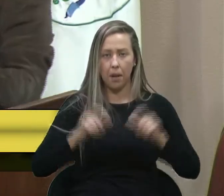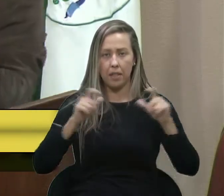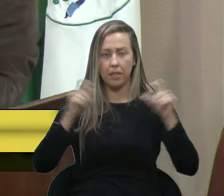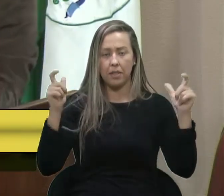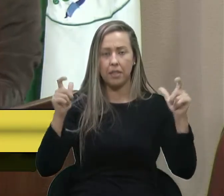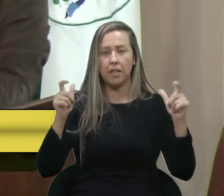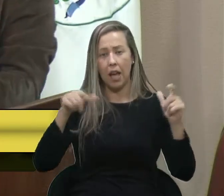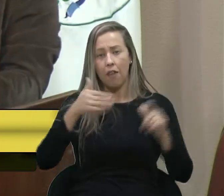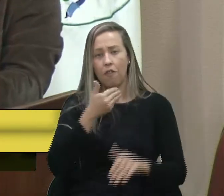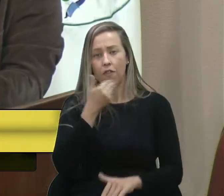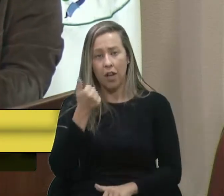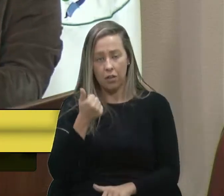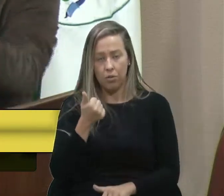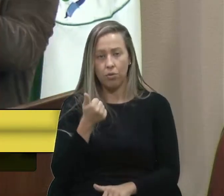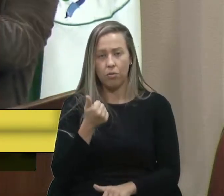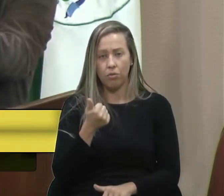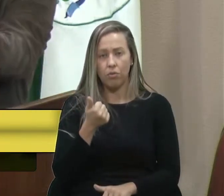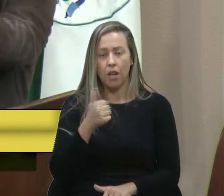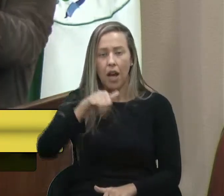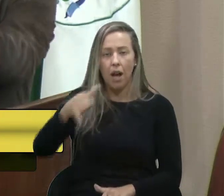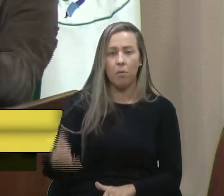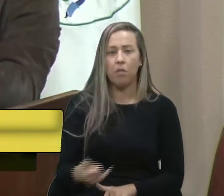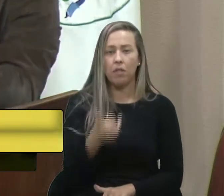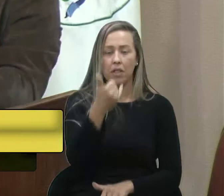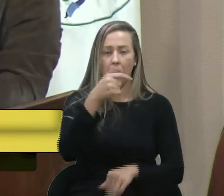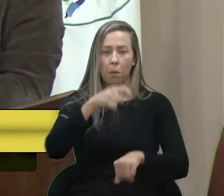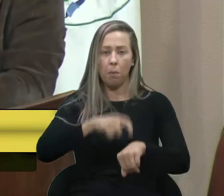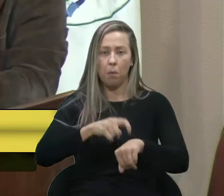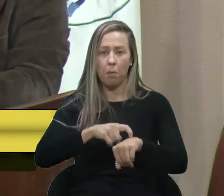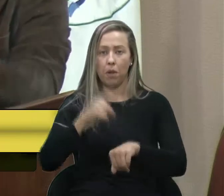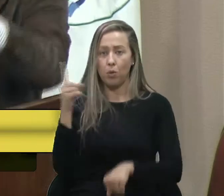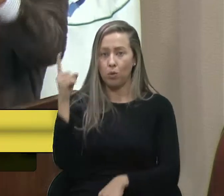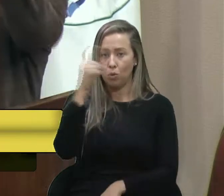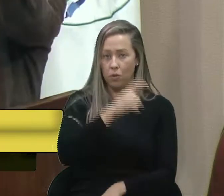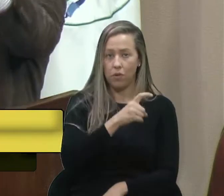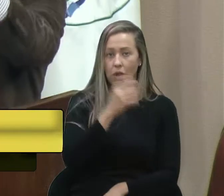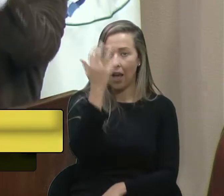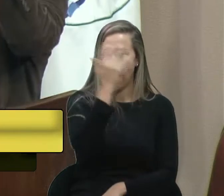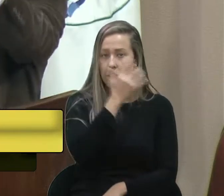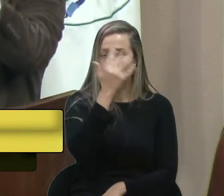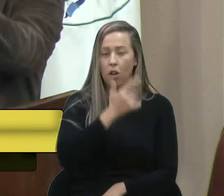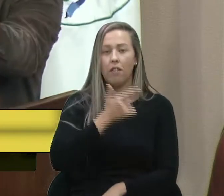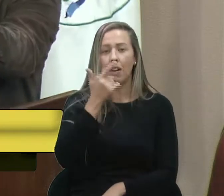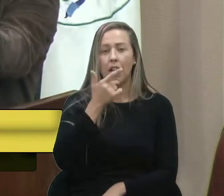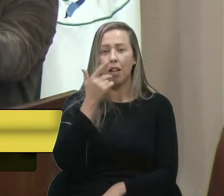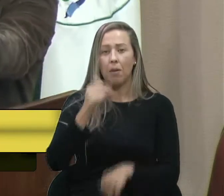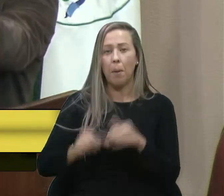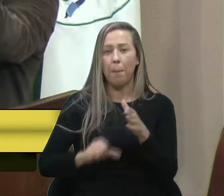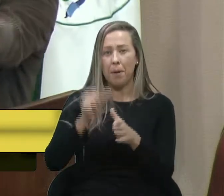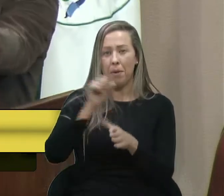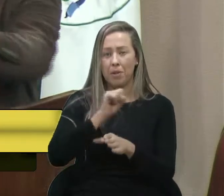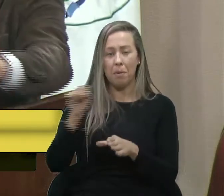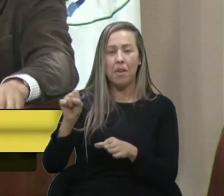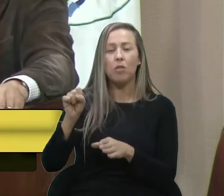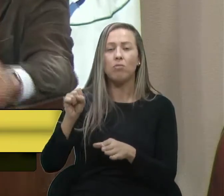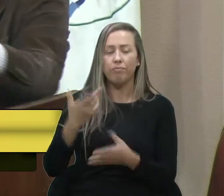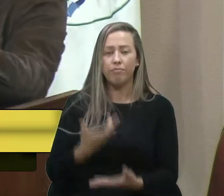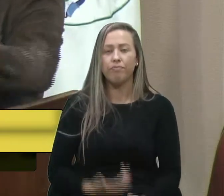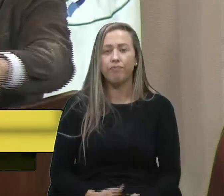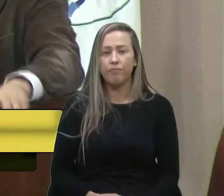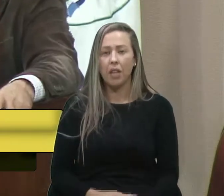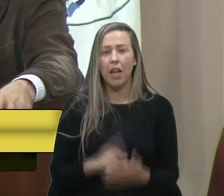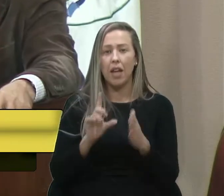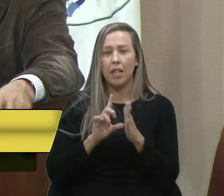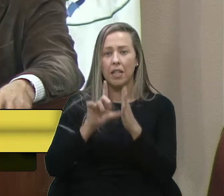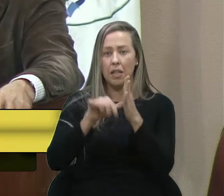muito fácil aproveitar um momento difícil, que o Adiló dizia lá atrás, no primeiro mês vamos apanhar muito, e depois